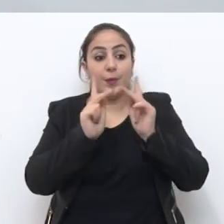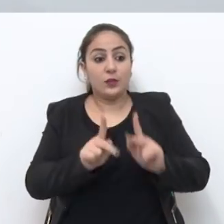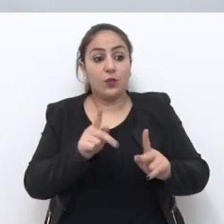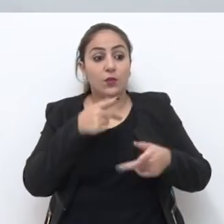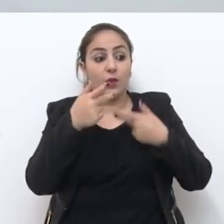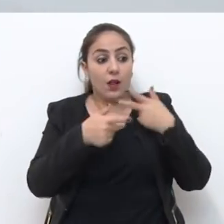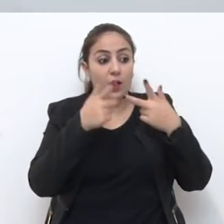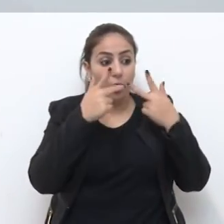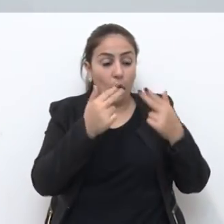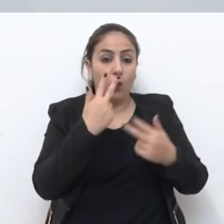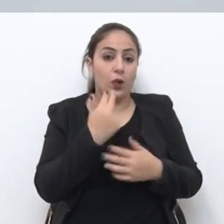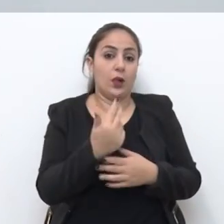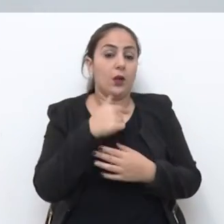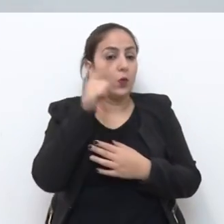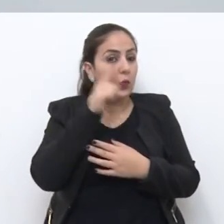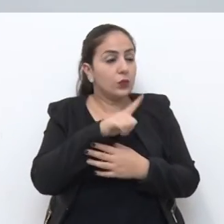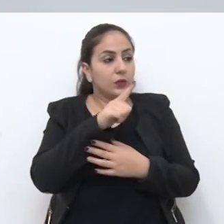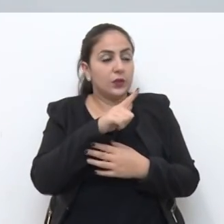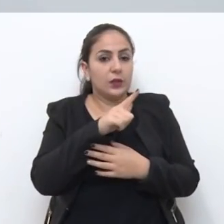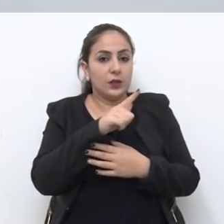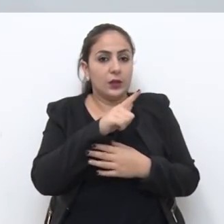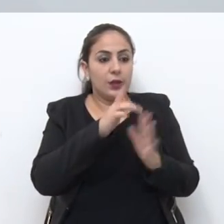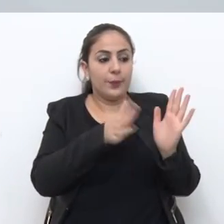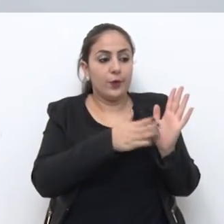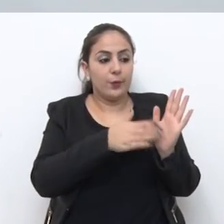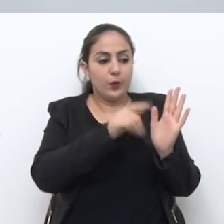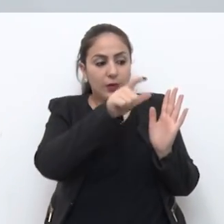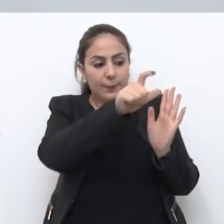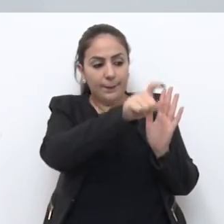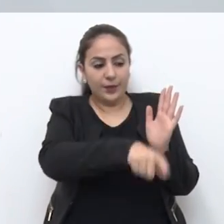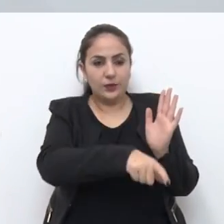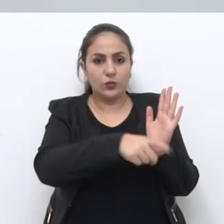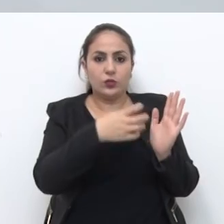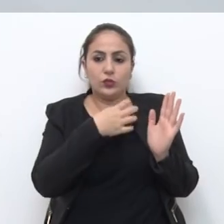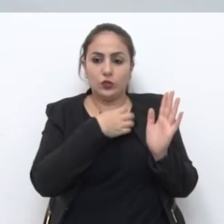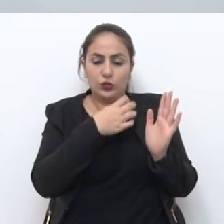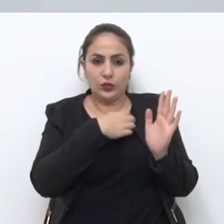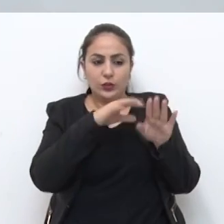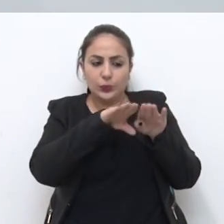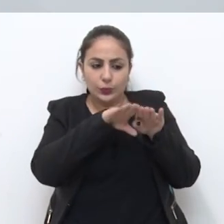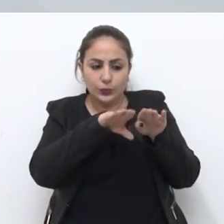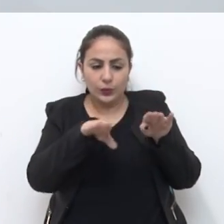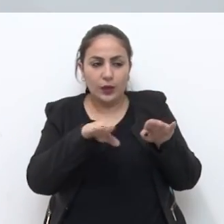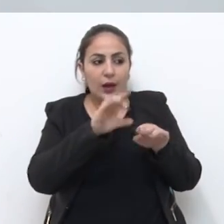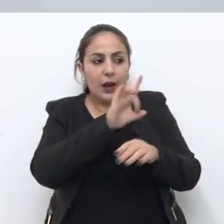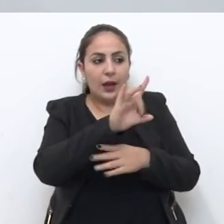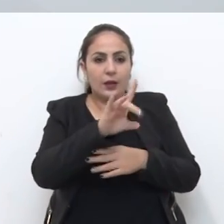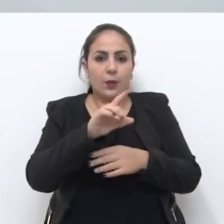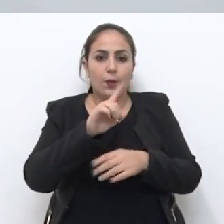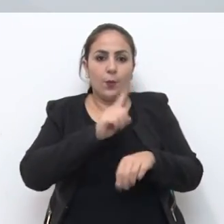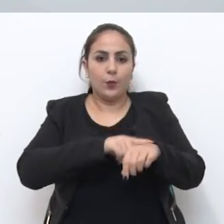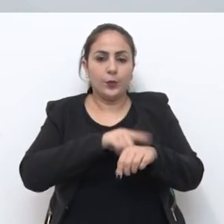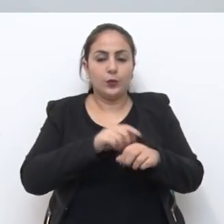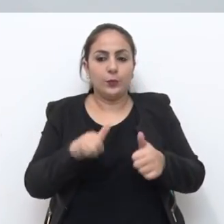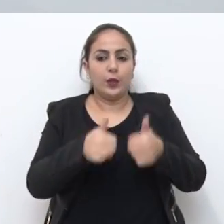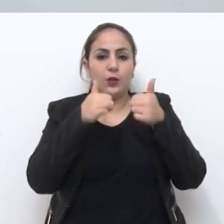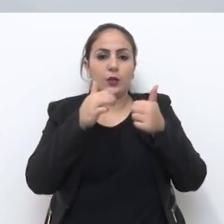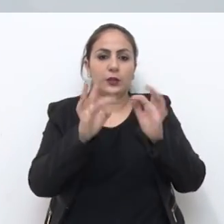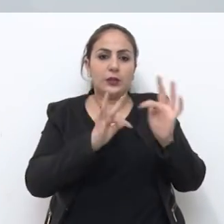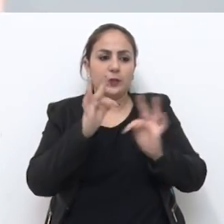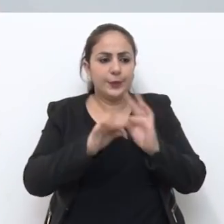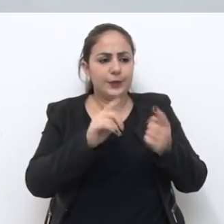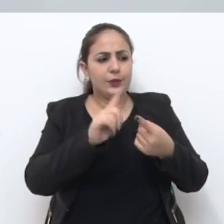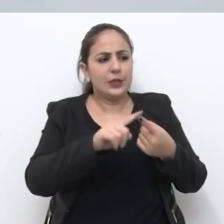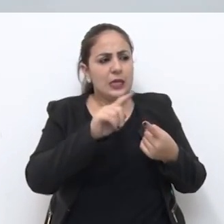pessoas que falem a mesma língua para poder oferecer, né, para aquele paciente de maneira estagiada a cada momento o melhor